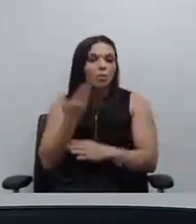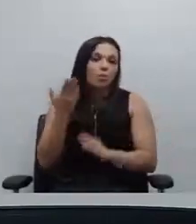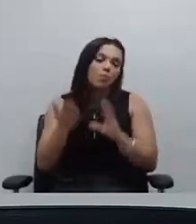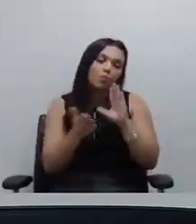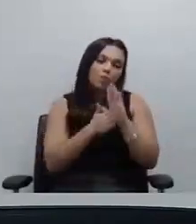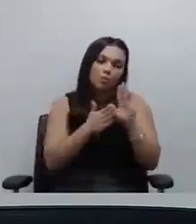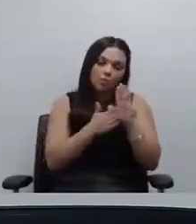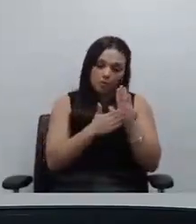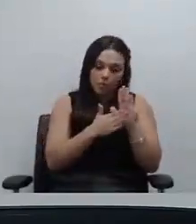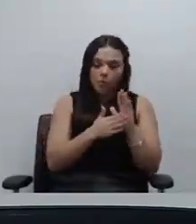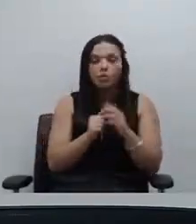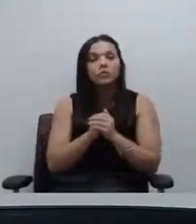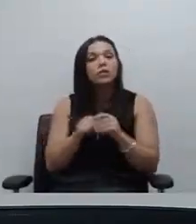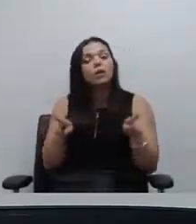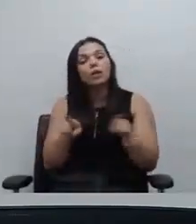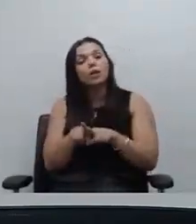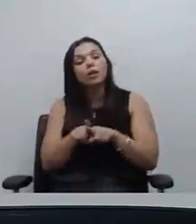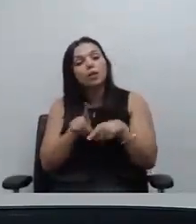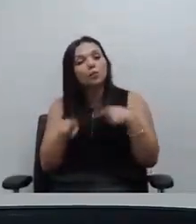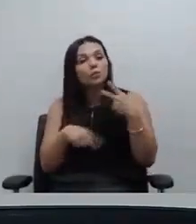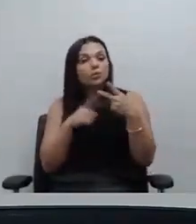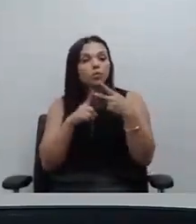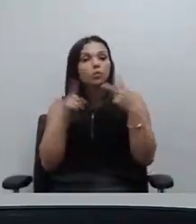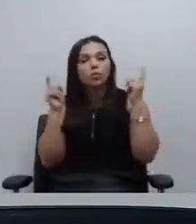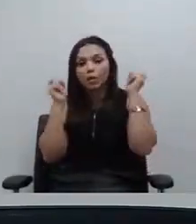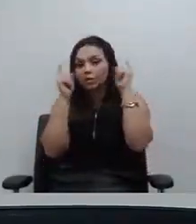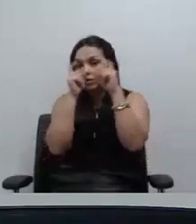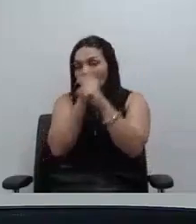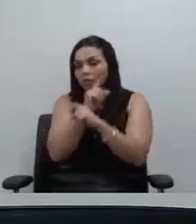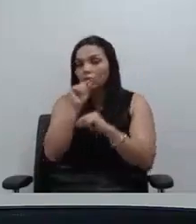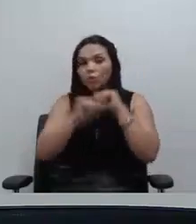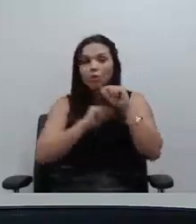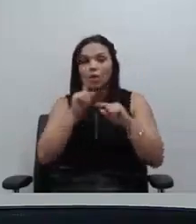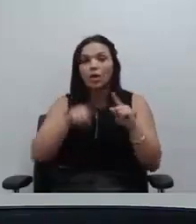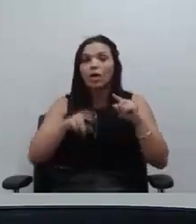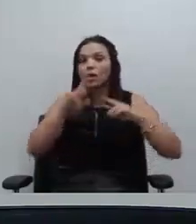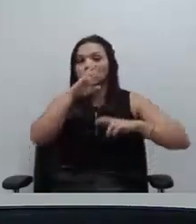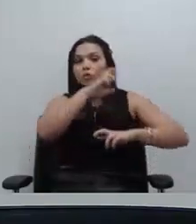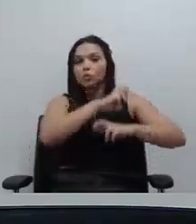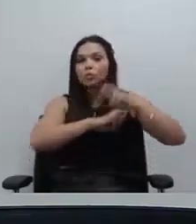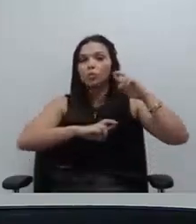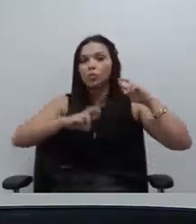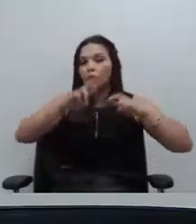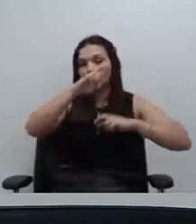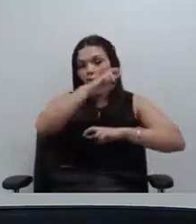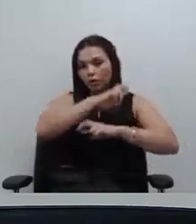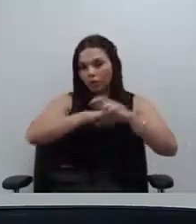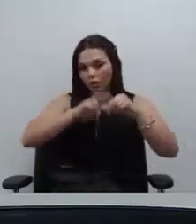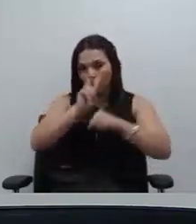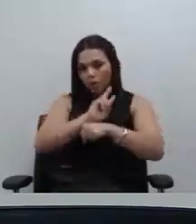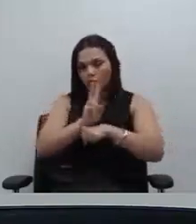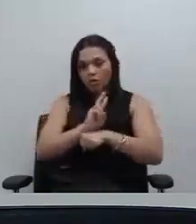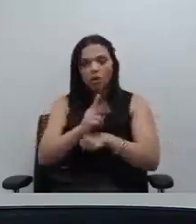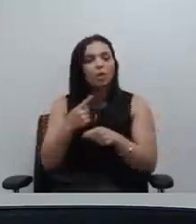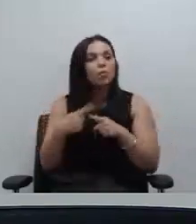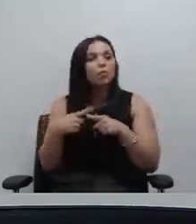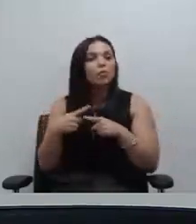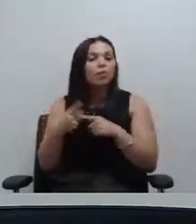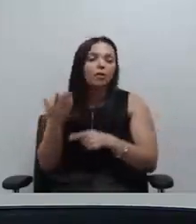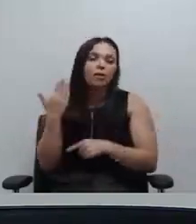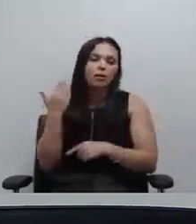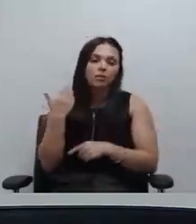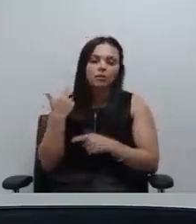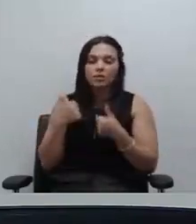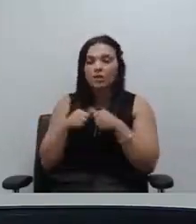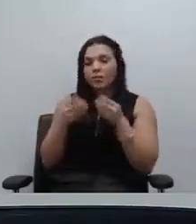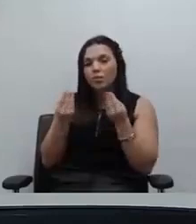escala maior. E o segundo são alguns desafios de monitoramento. Nós saímos de um monitoramento muito um pouco artesanal, que